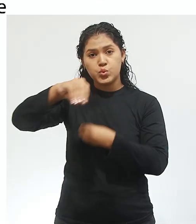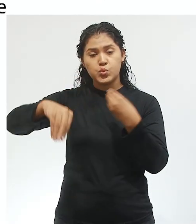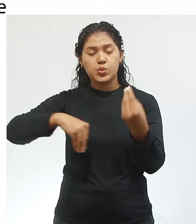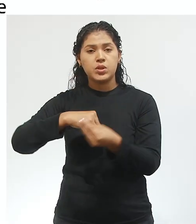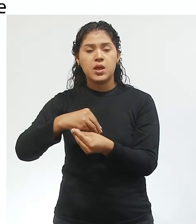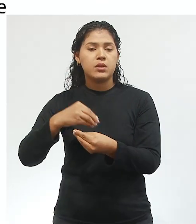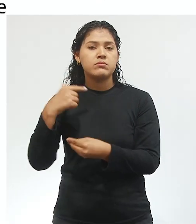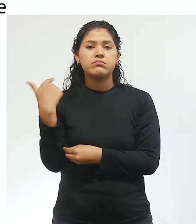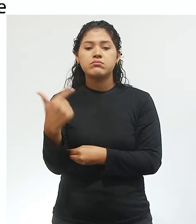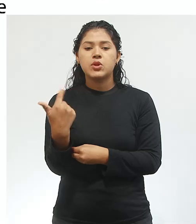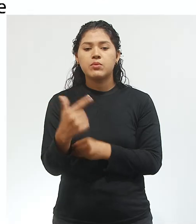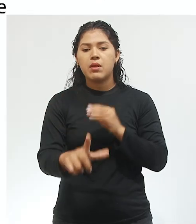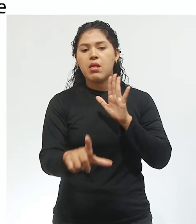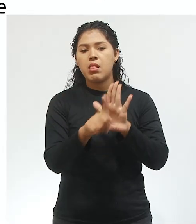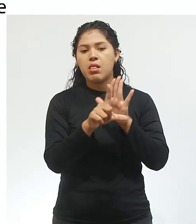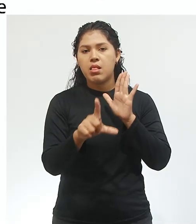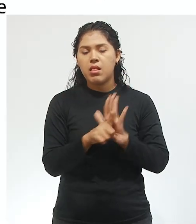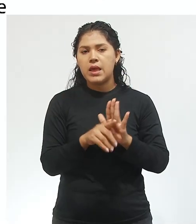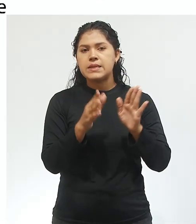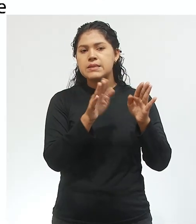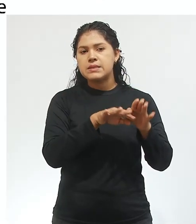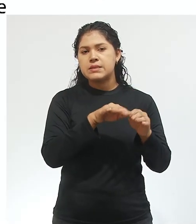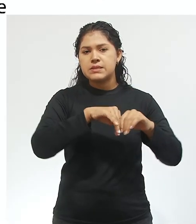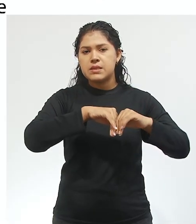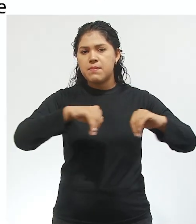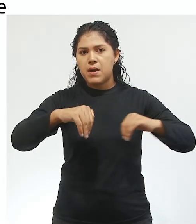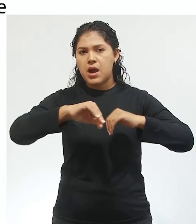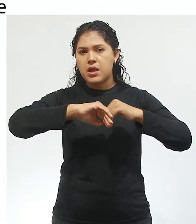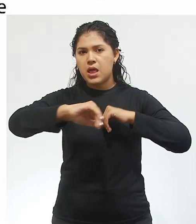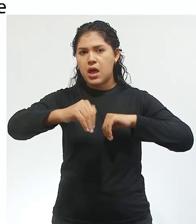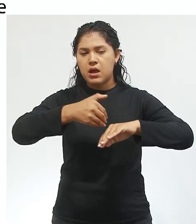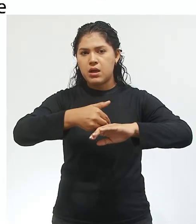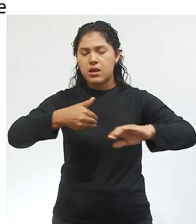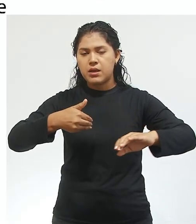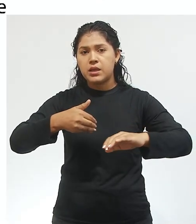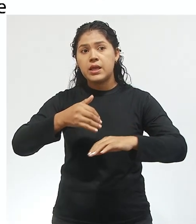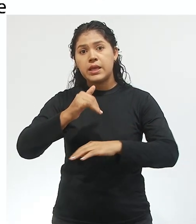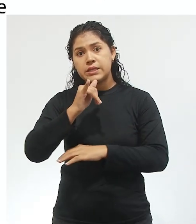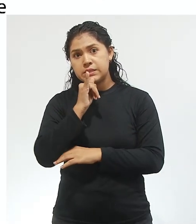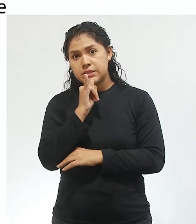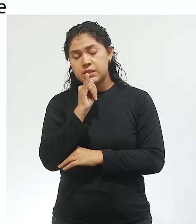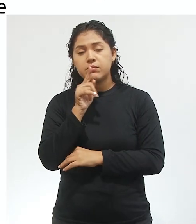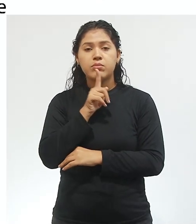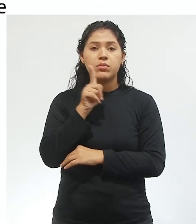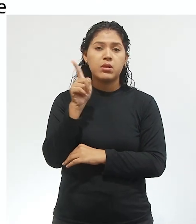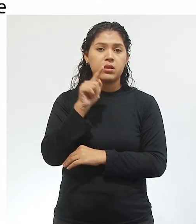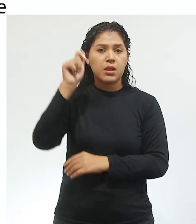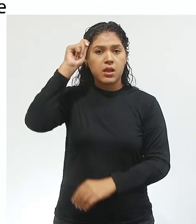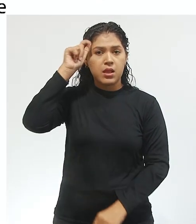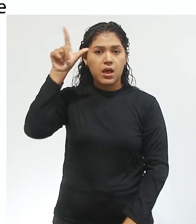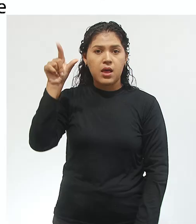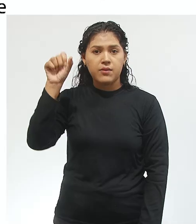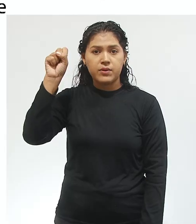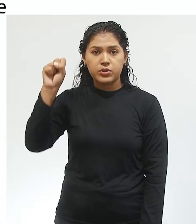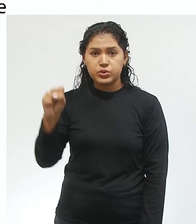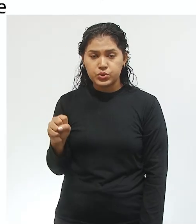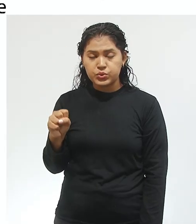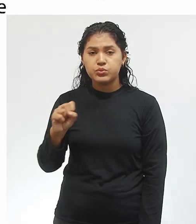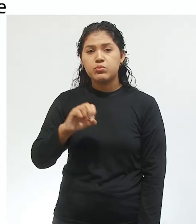e à ausência de leis segregacionistas, por exemplo, como aconteceu o apartheid na África do Sul, as